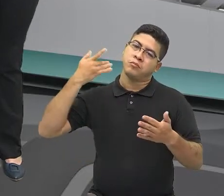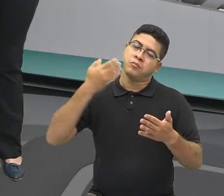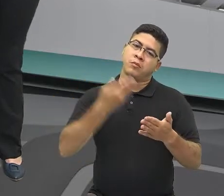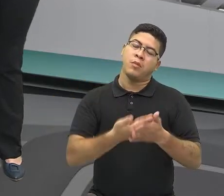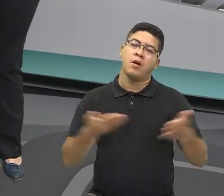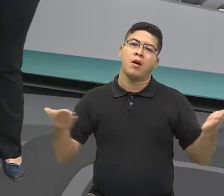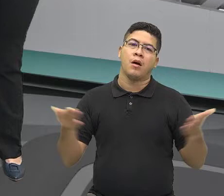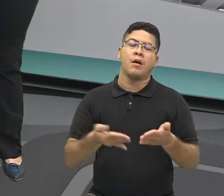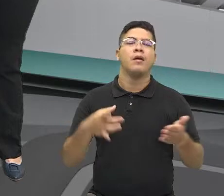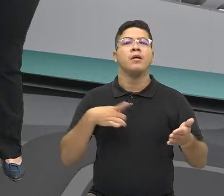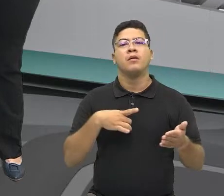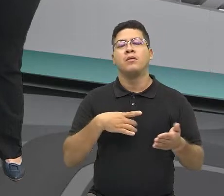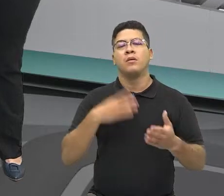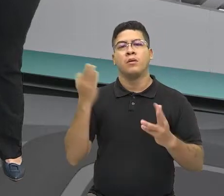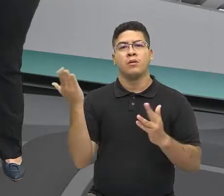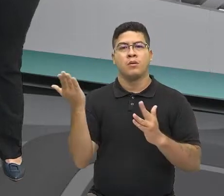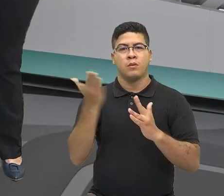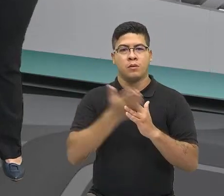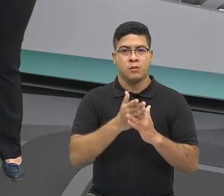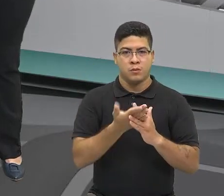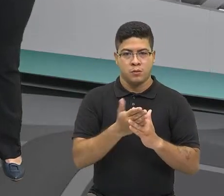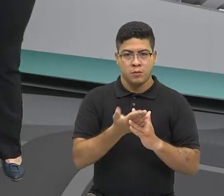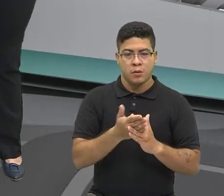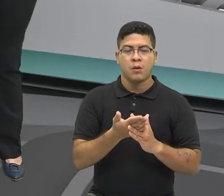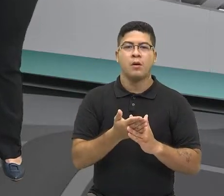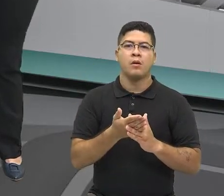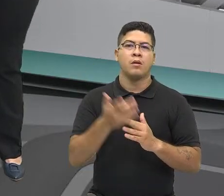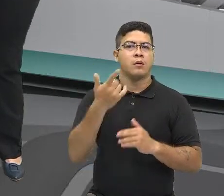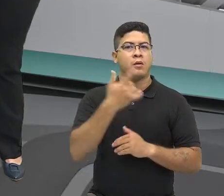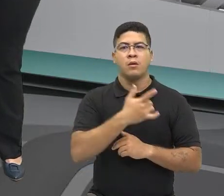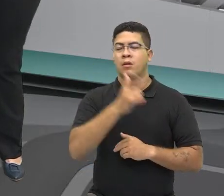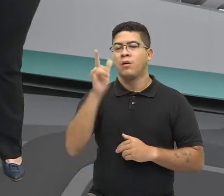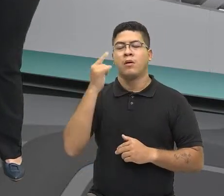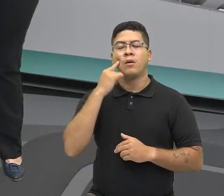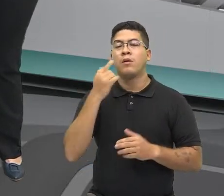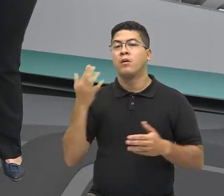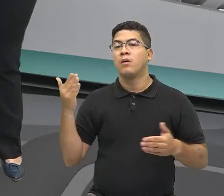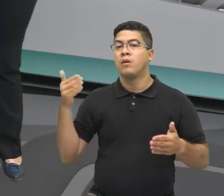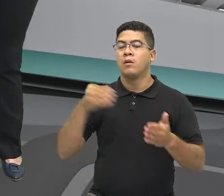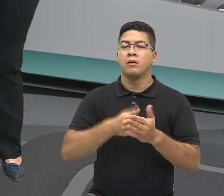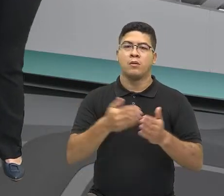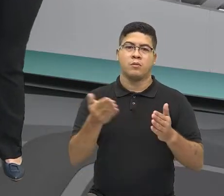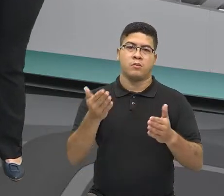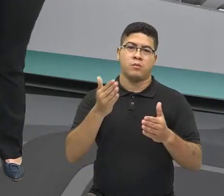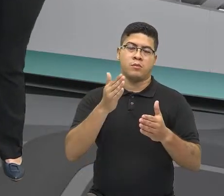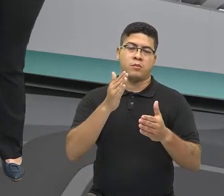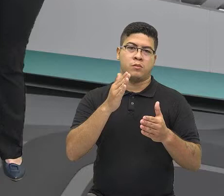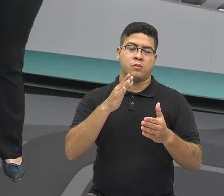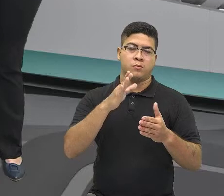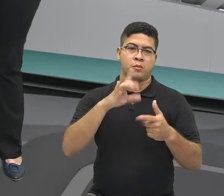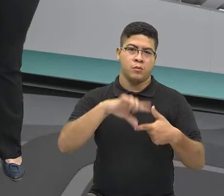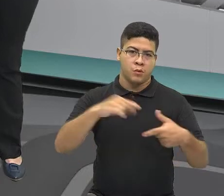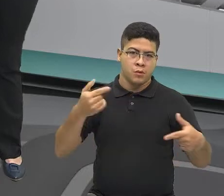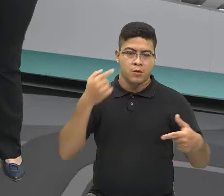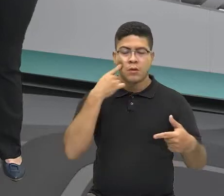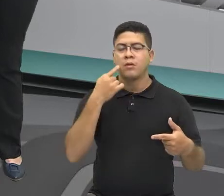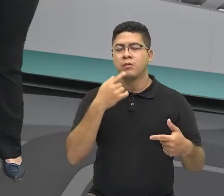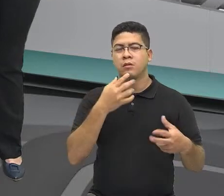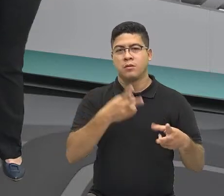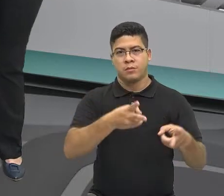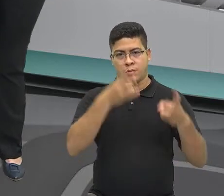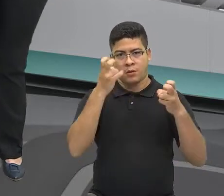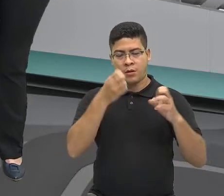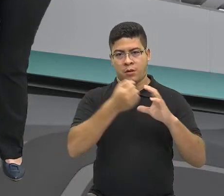desde o barroco, você vem estudando até o modernismo, e a gente percebe, né, a mudança nas